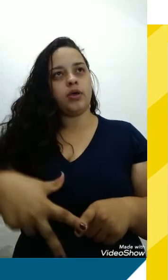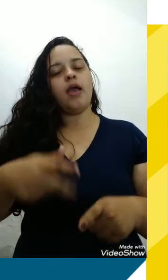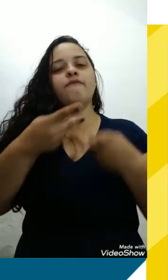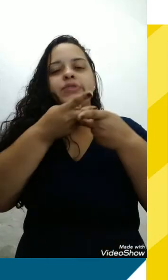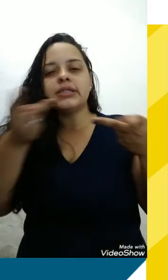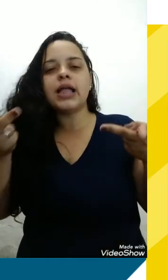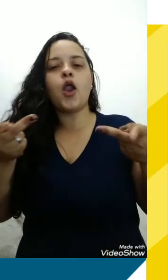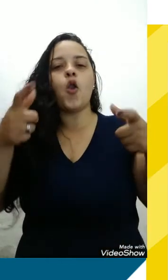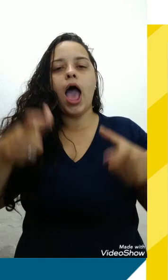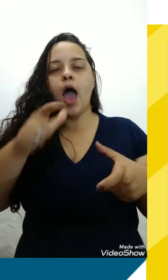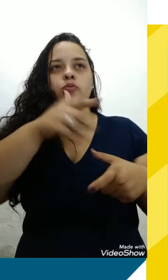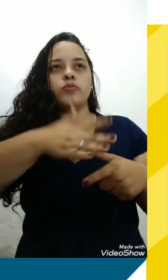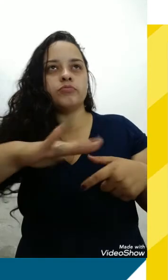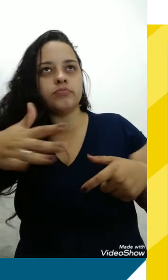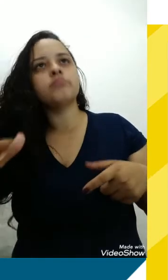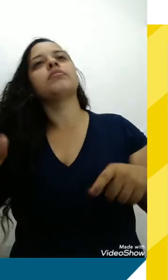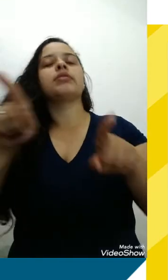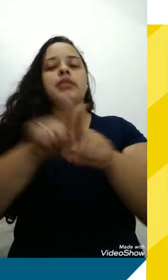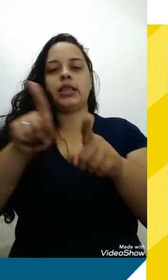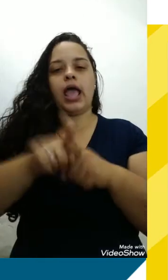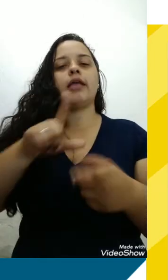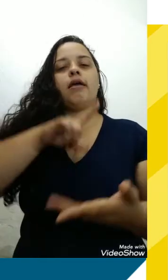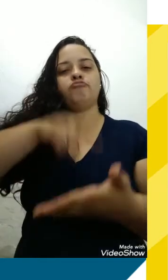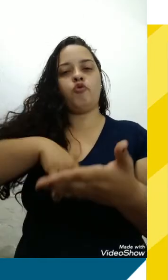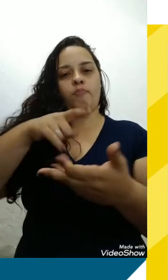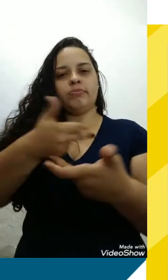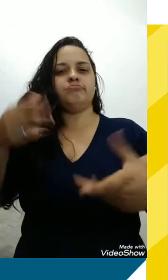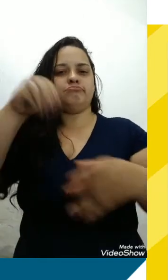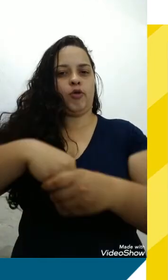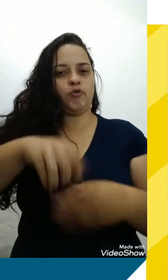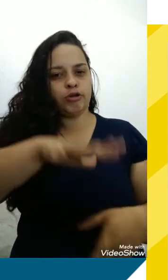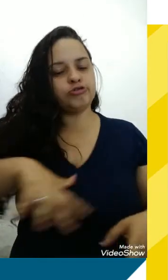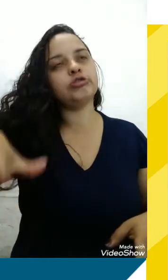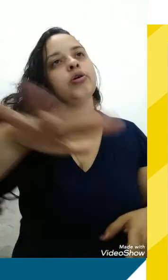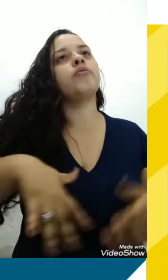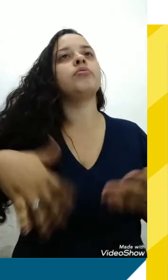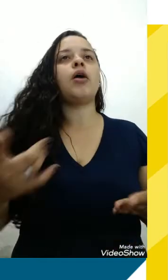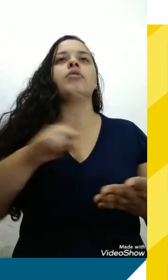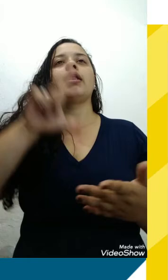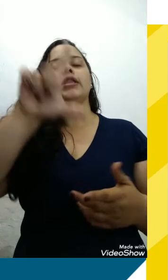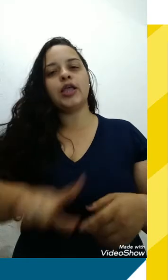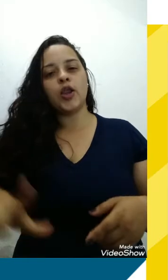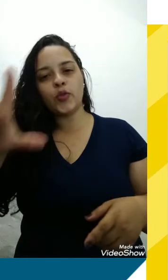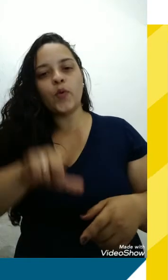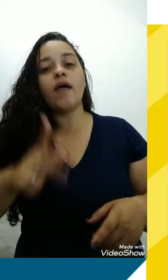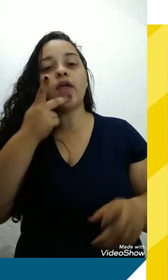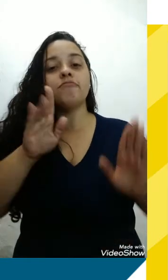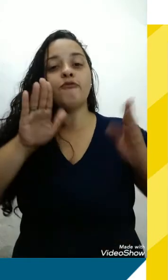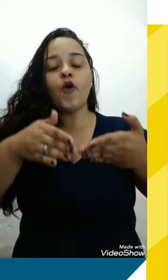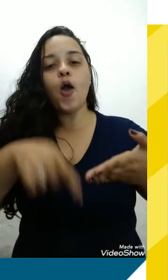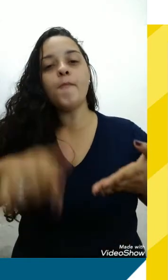XV, consta também na ampla documentação sobre a região. A literatura é rica em referências às grandes mulheres como as